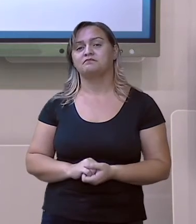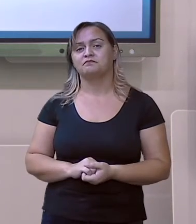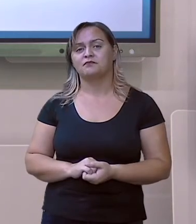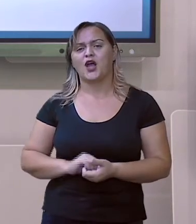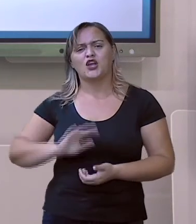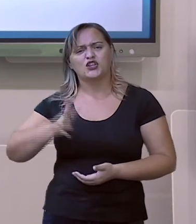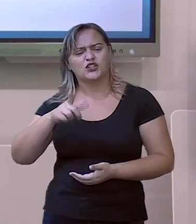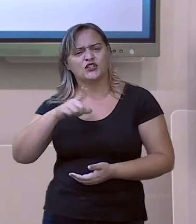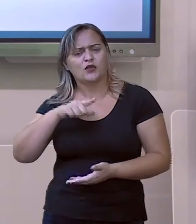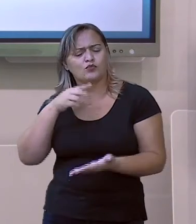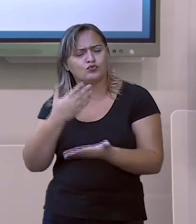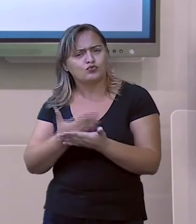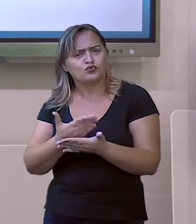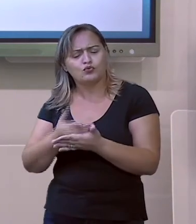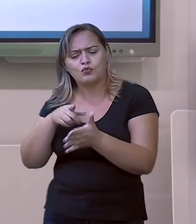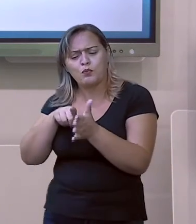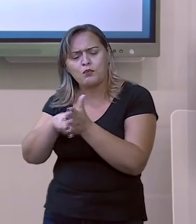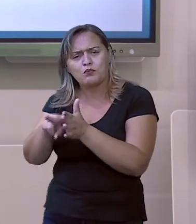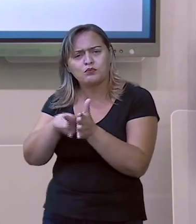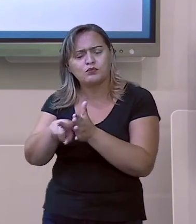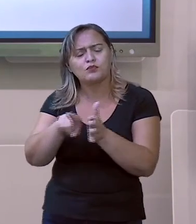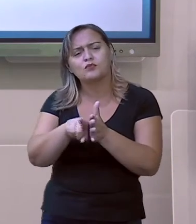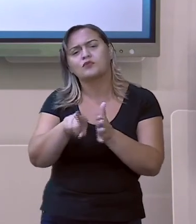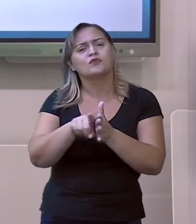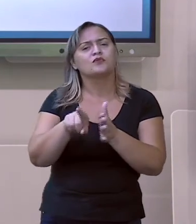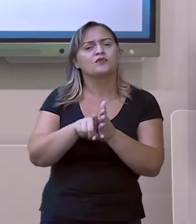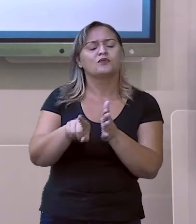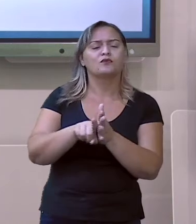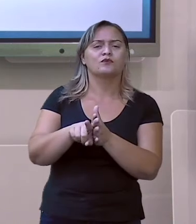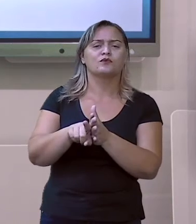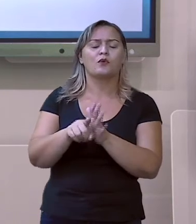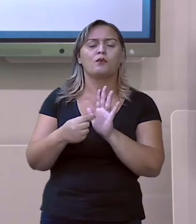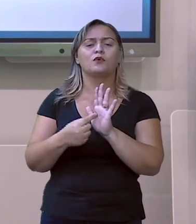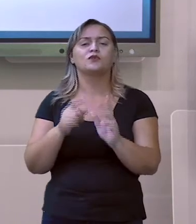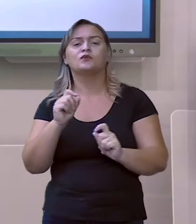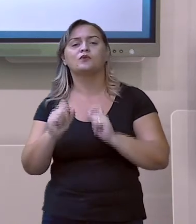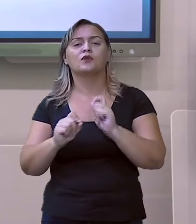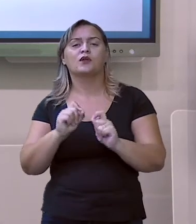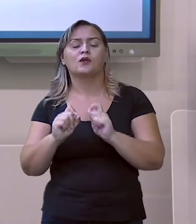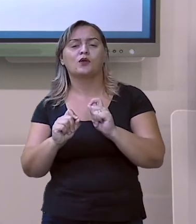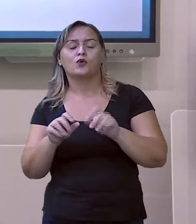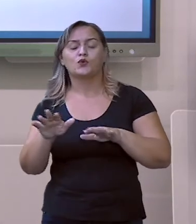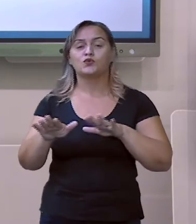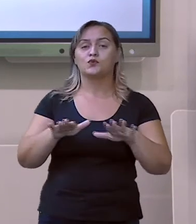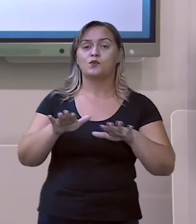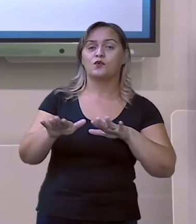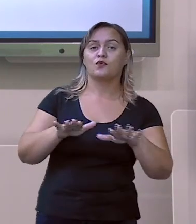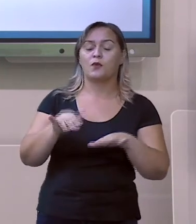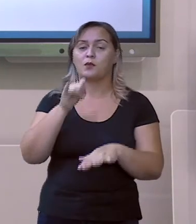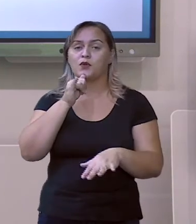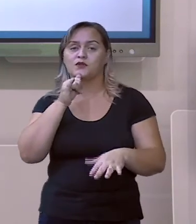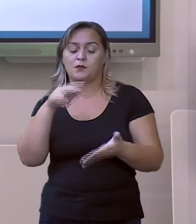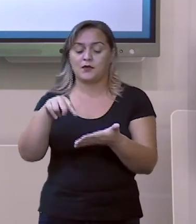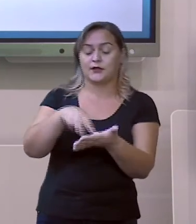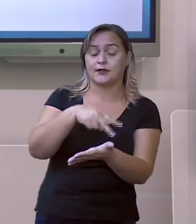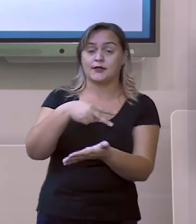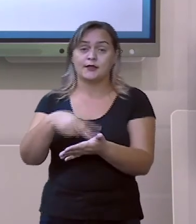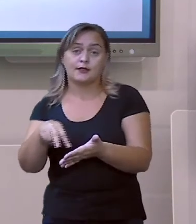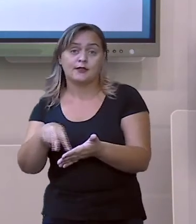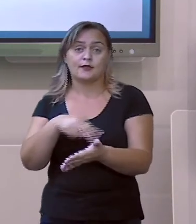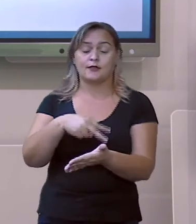relação entre o movimento físico e o aprendizado. Os movimentos como aqueles envolvidos em jogos, danças,